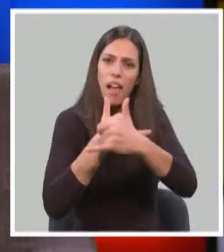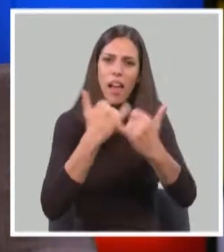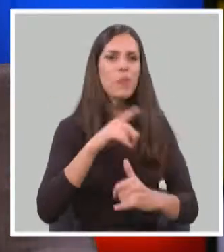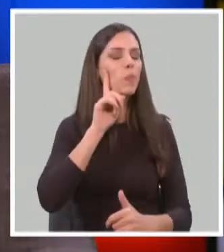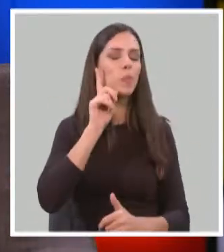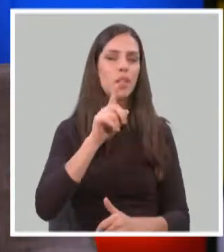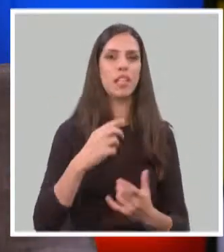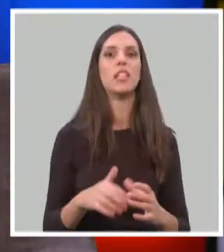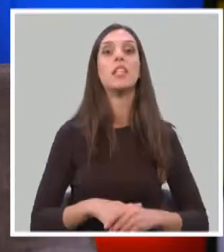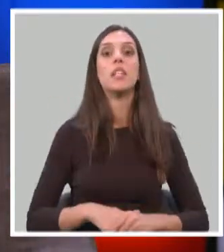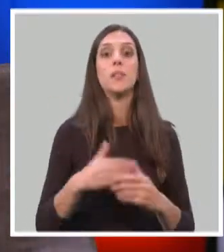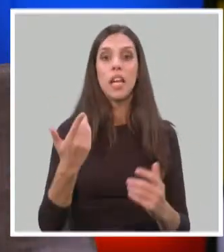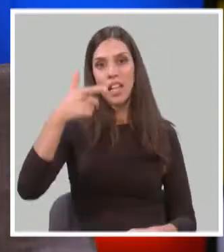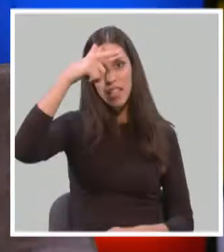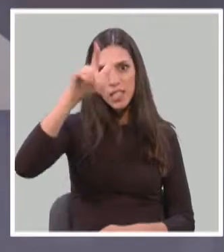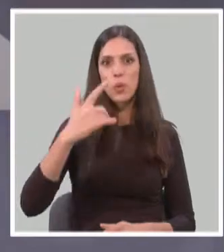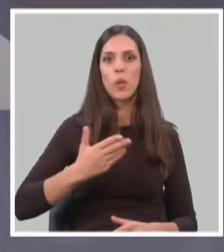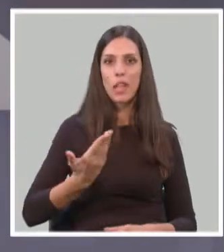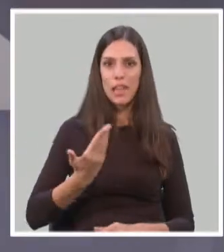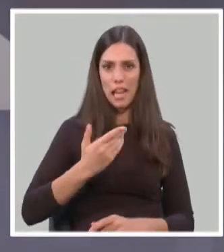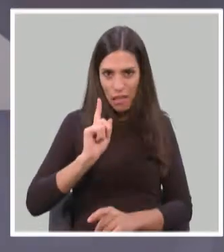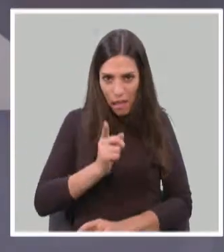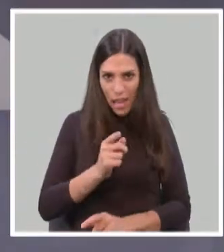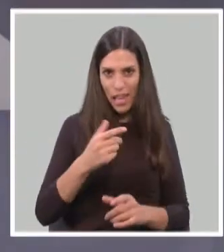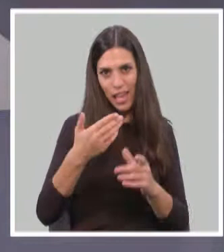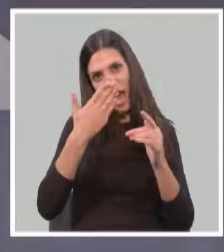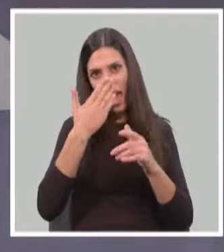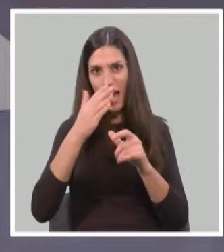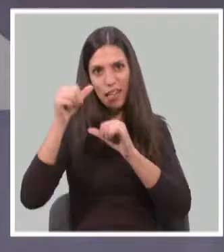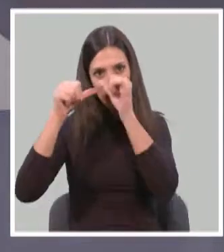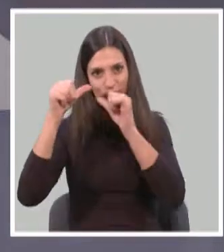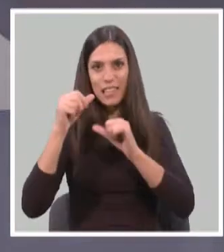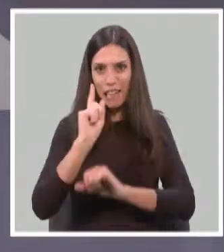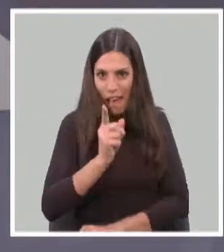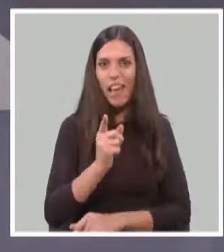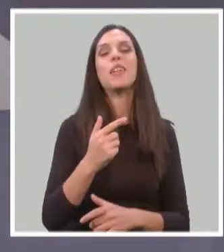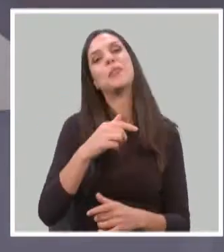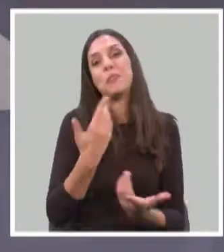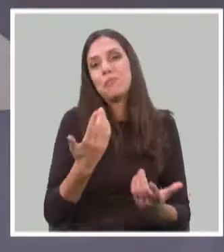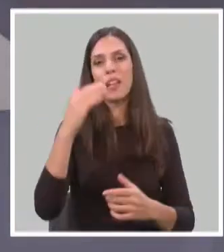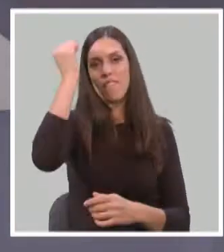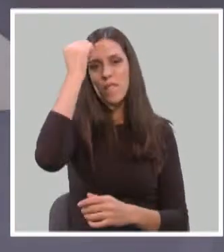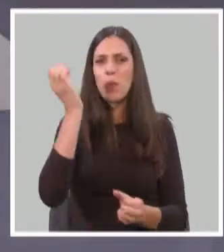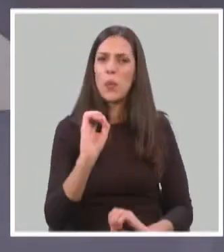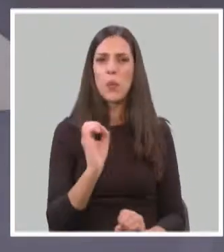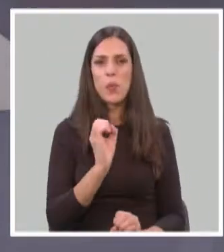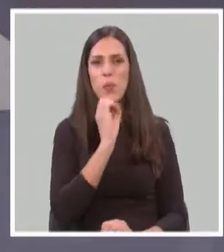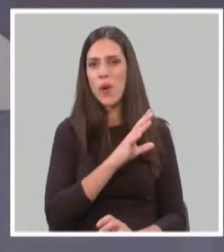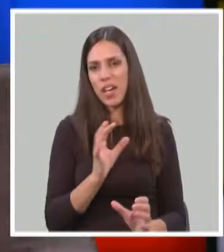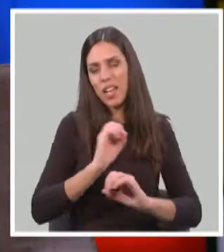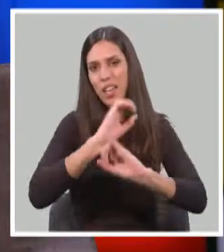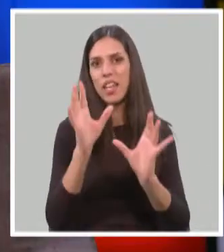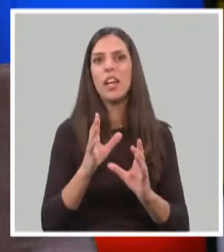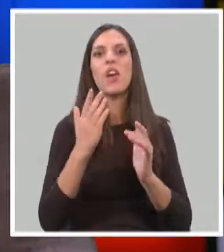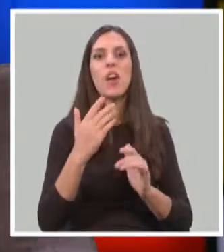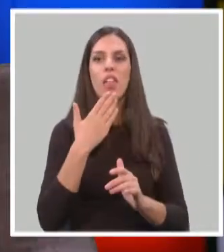que há. A licenciatura em Direito é uma dessas cicatrizes? É, sim. Não me arrependo, mas porque, pronto,